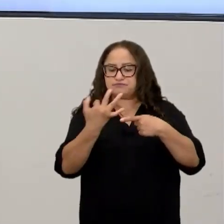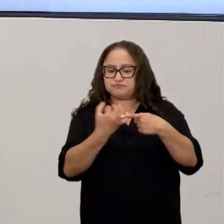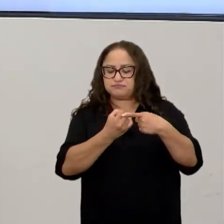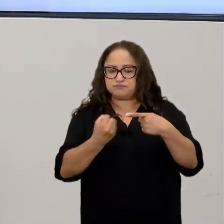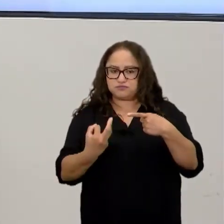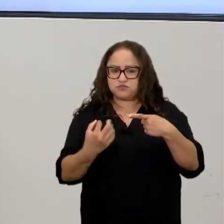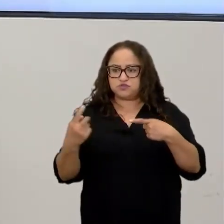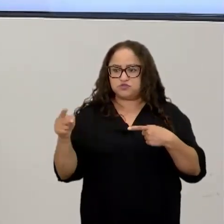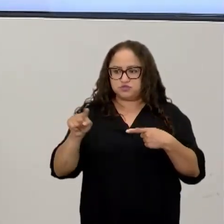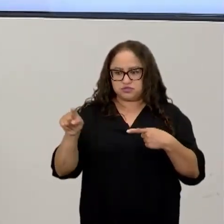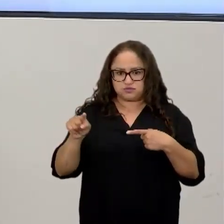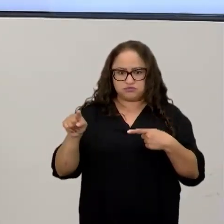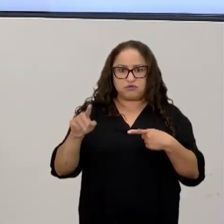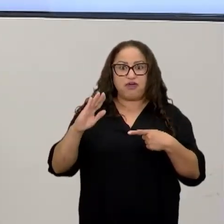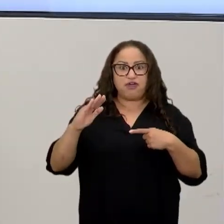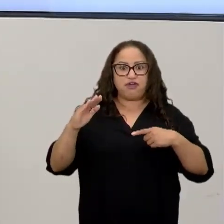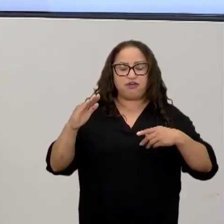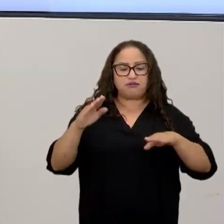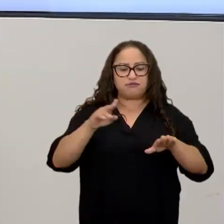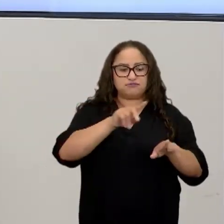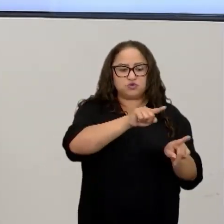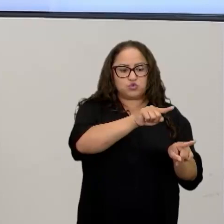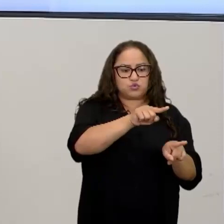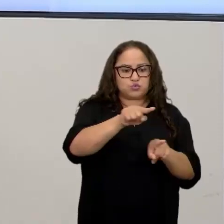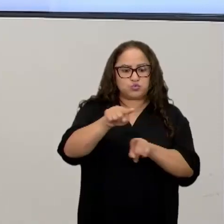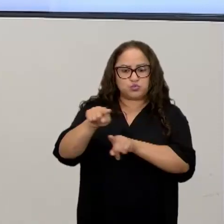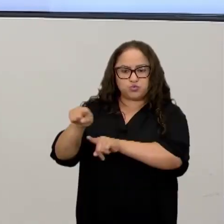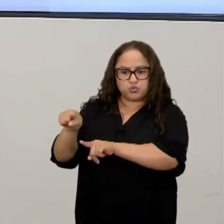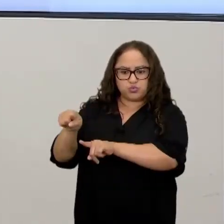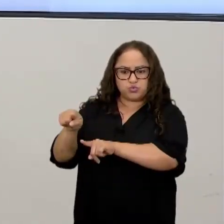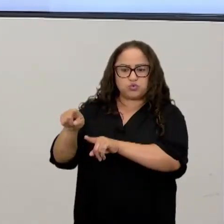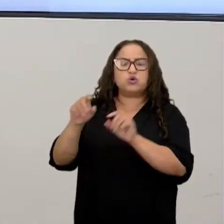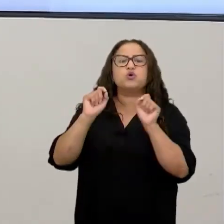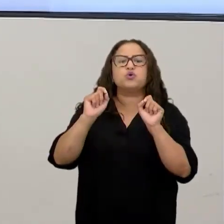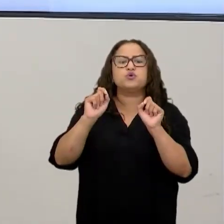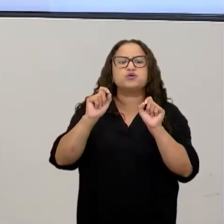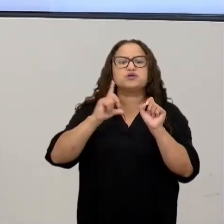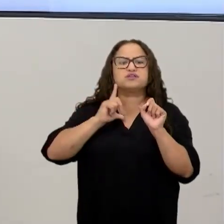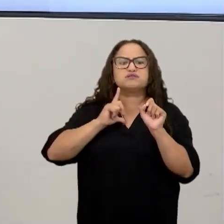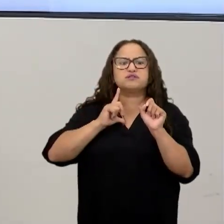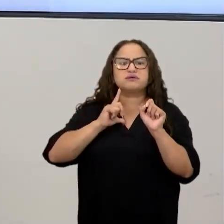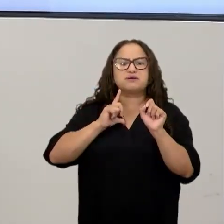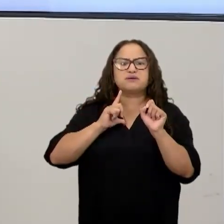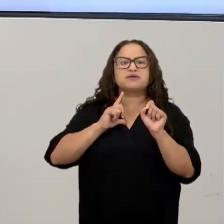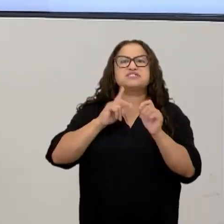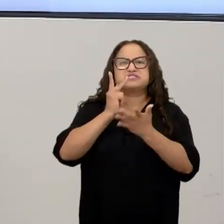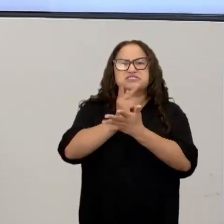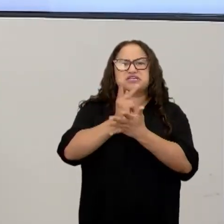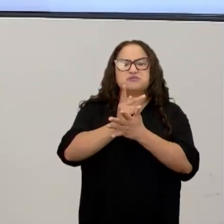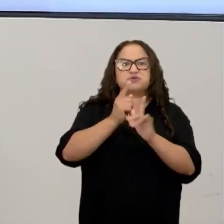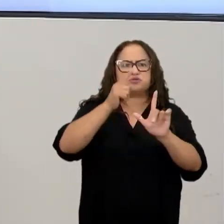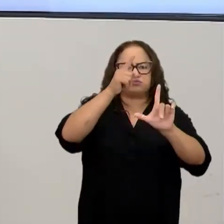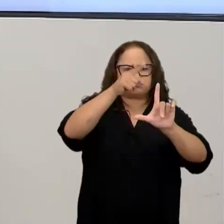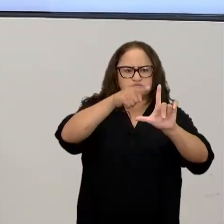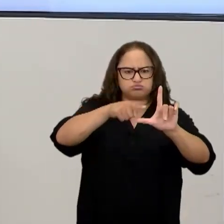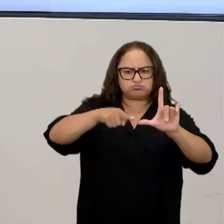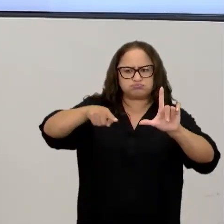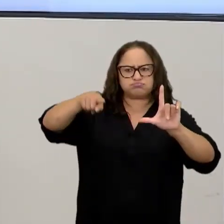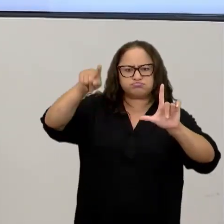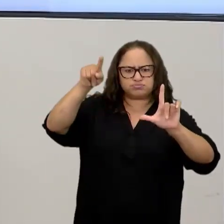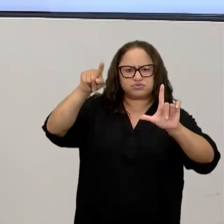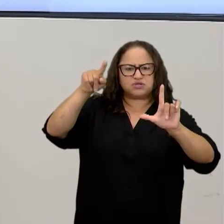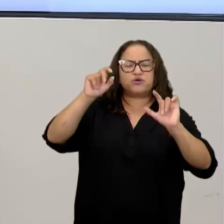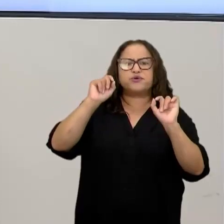o nome do gráfico é parábola né O que que é uma parábola é aquela aquela figura que parece um né E aí